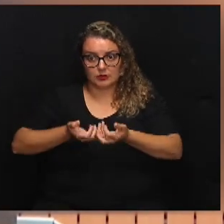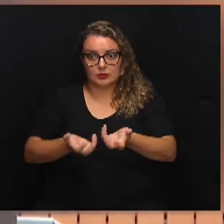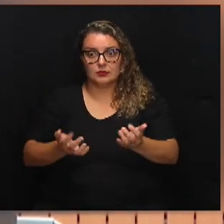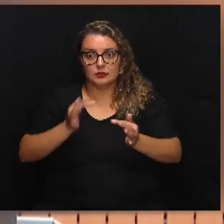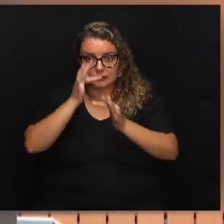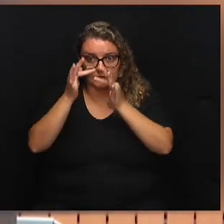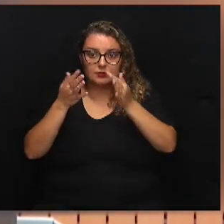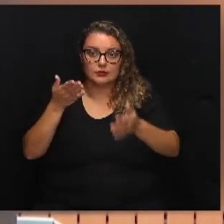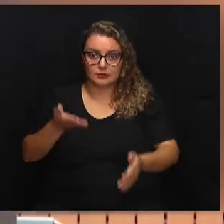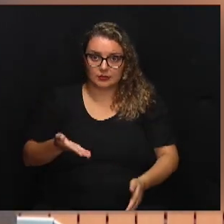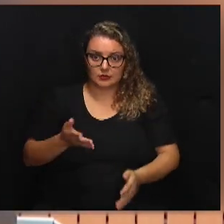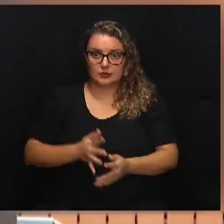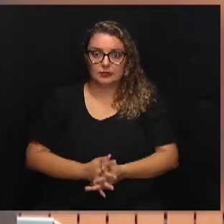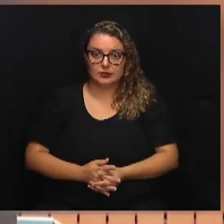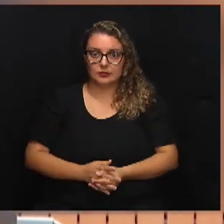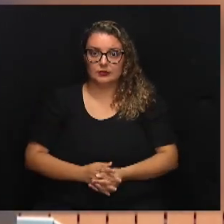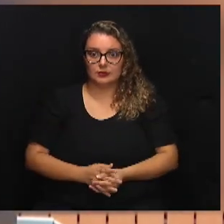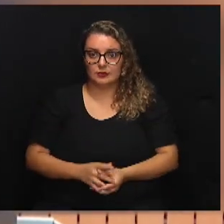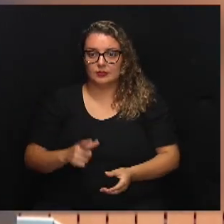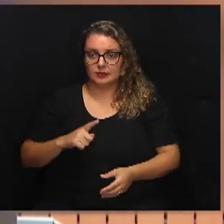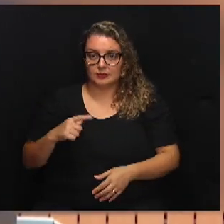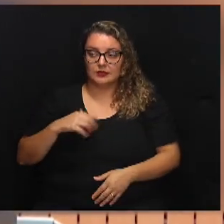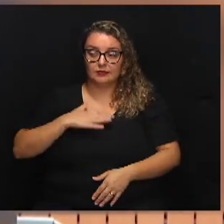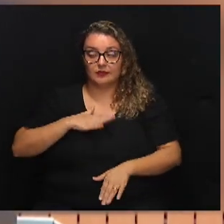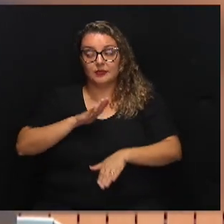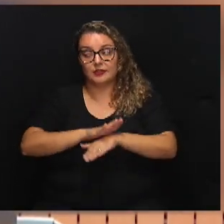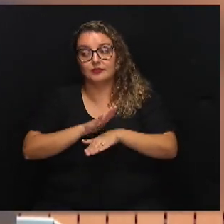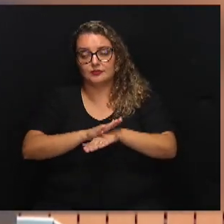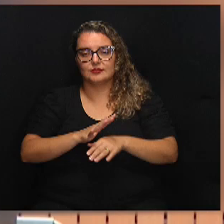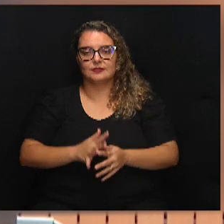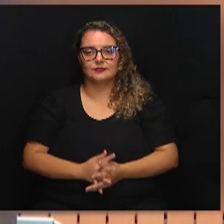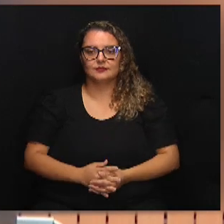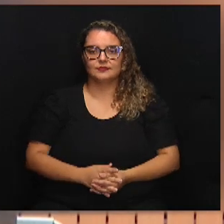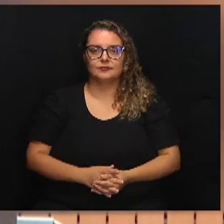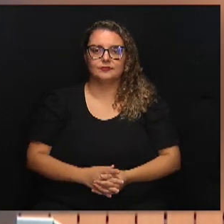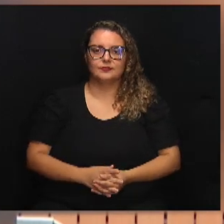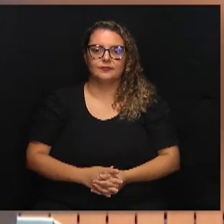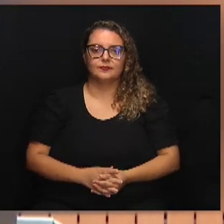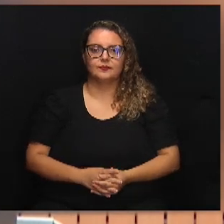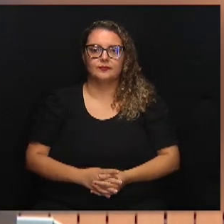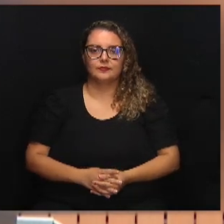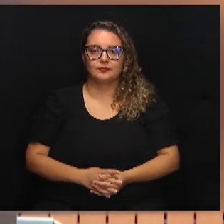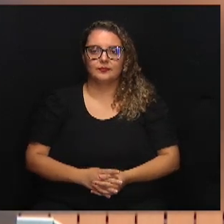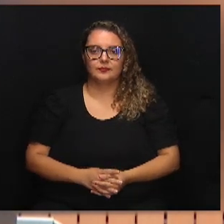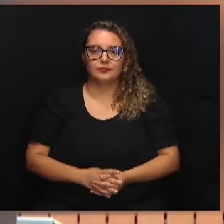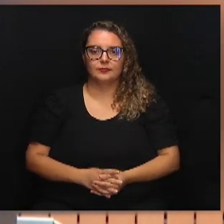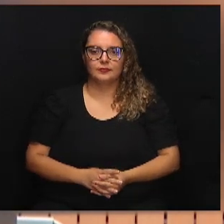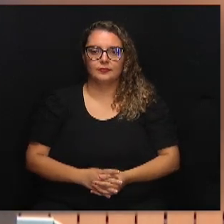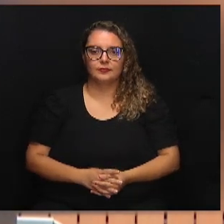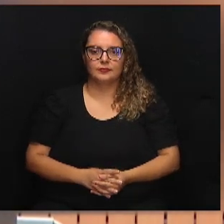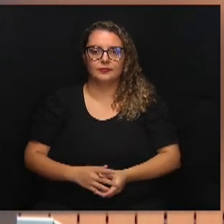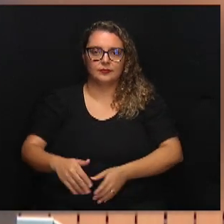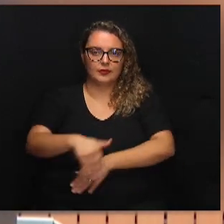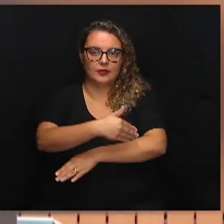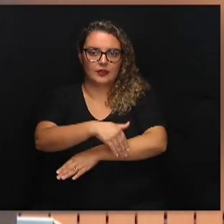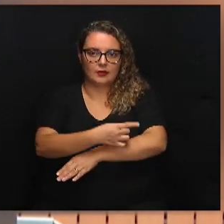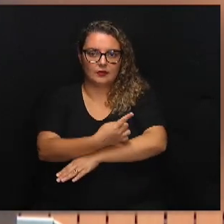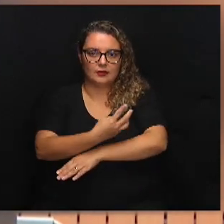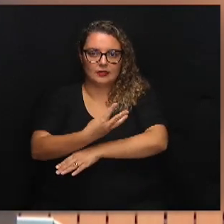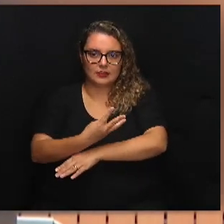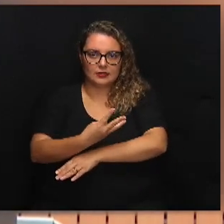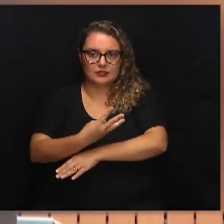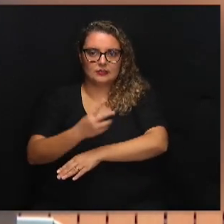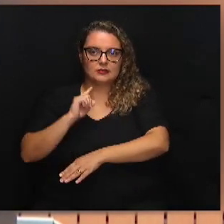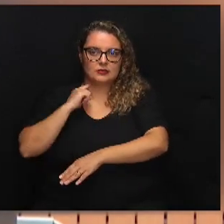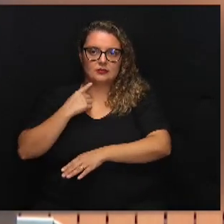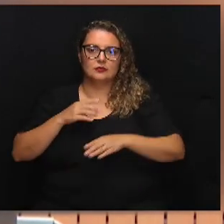lá, teve a minha mão, e o convívio da Rua 13 de Maio.